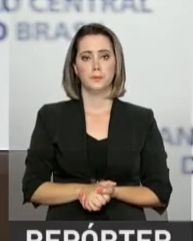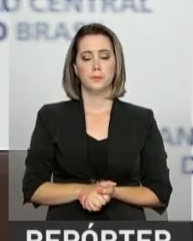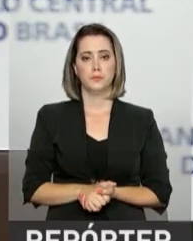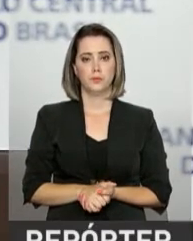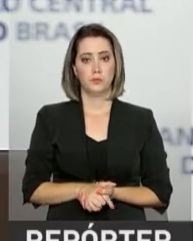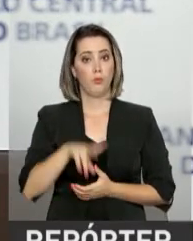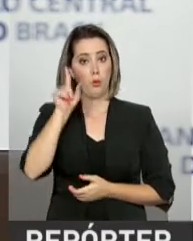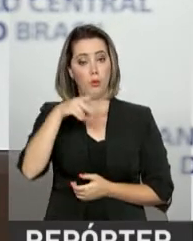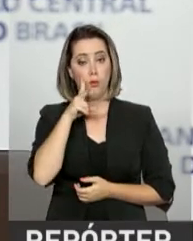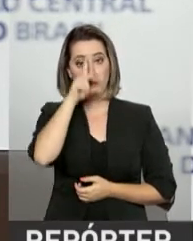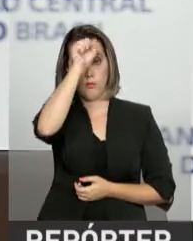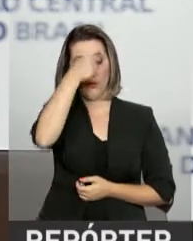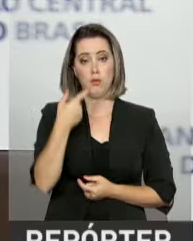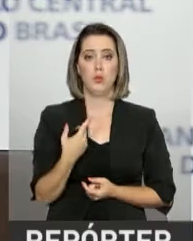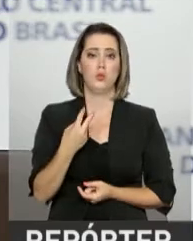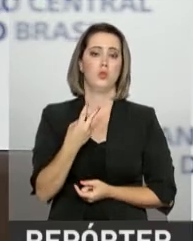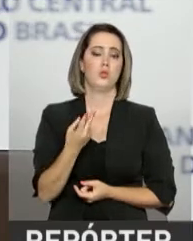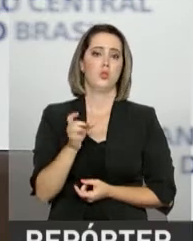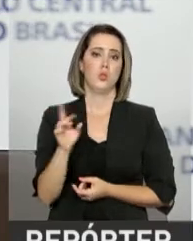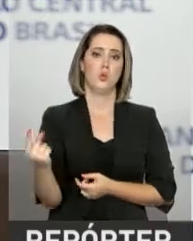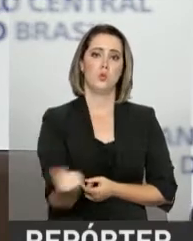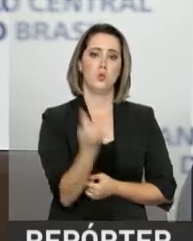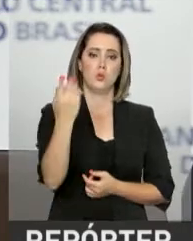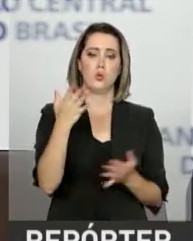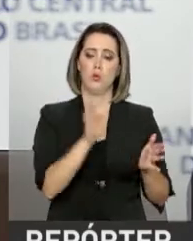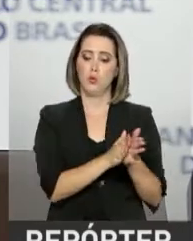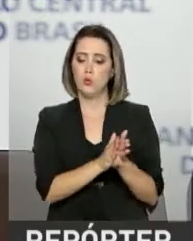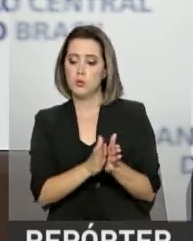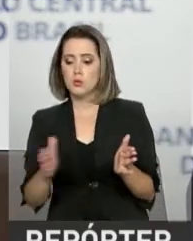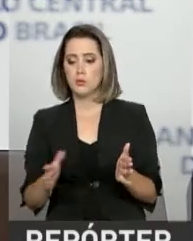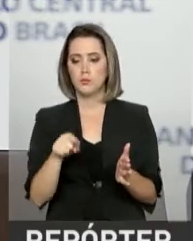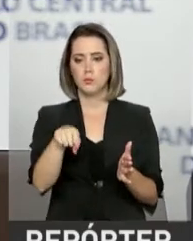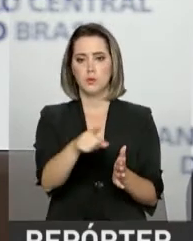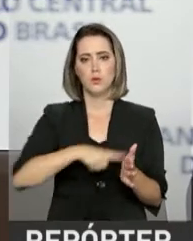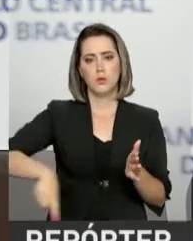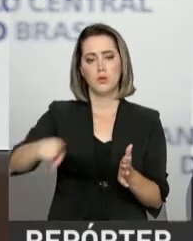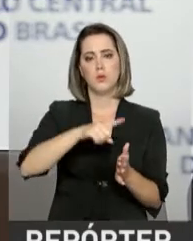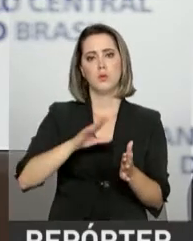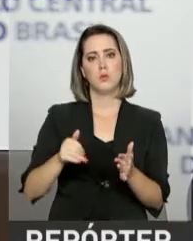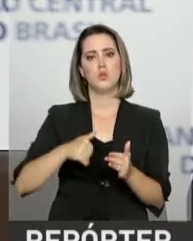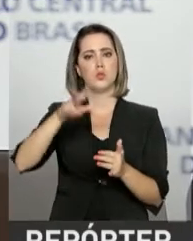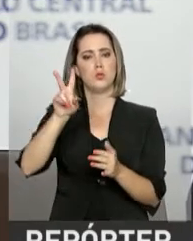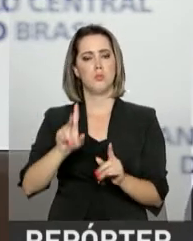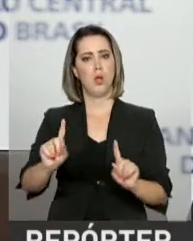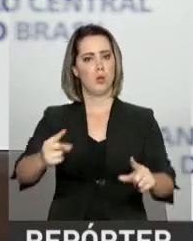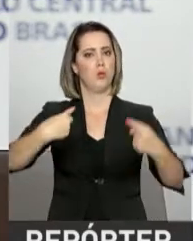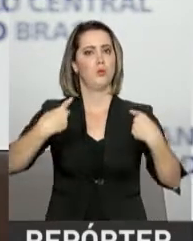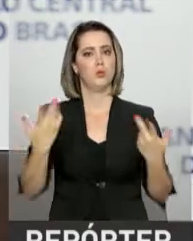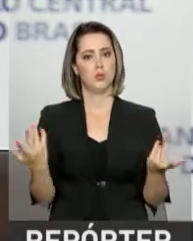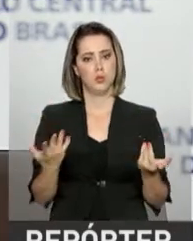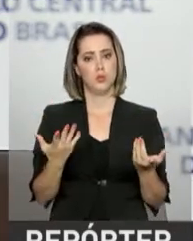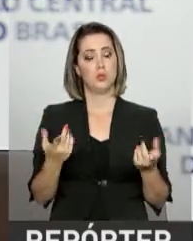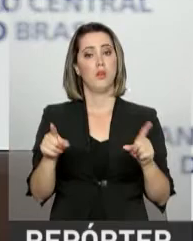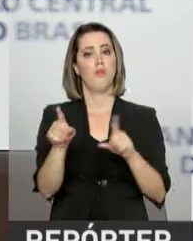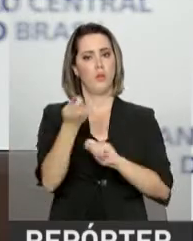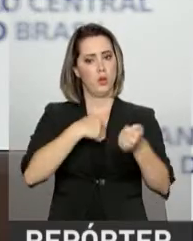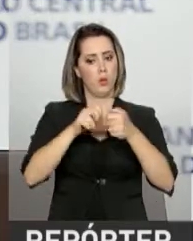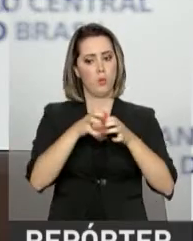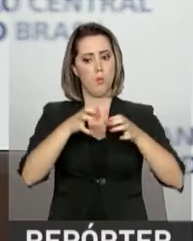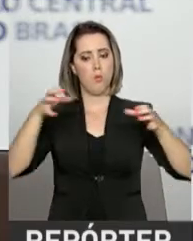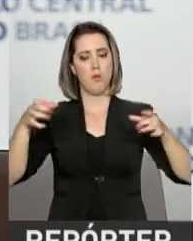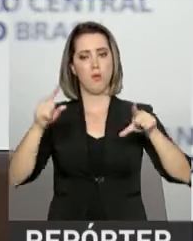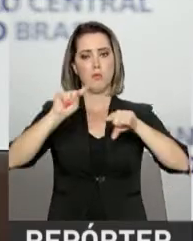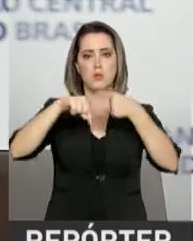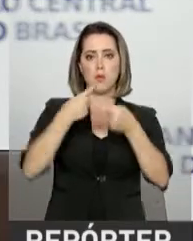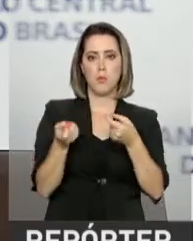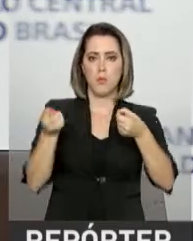forte não só durante o período de maiores desafios macroeconômicos mas também uma